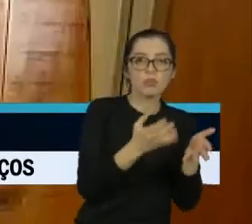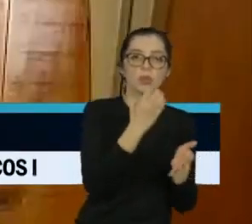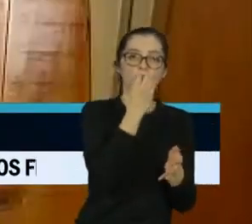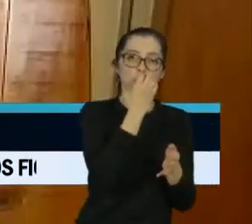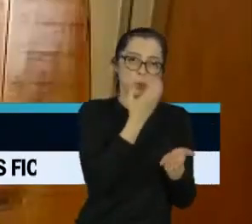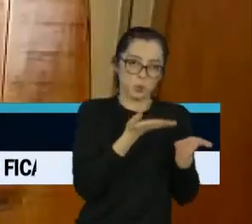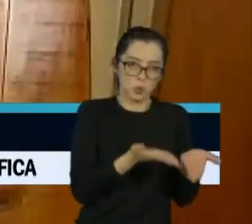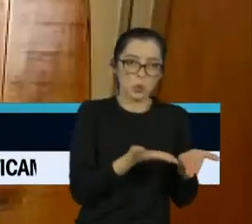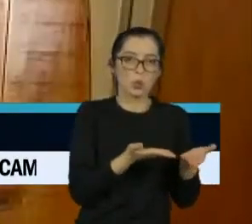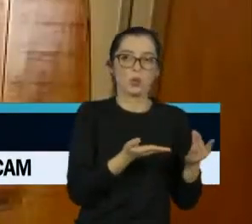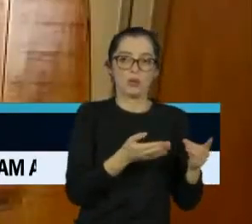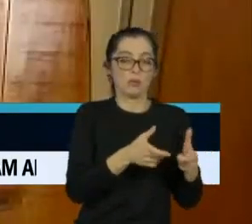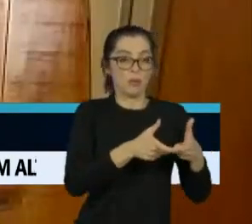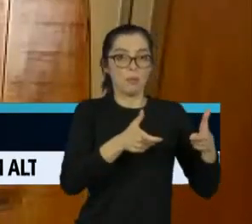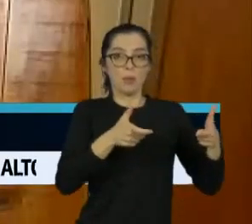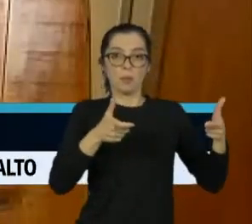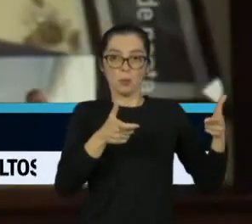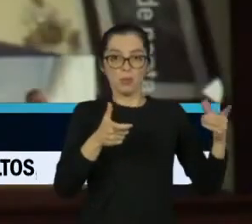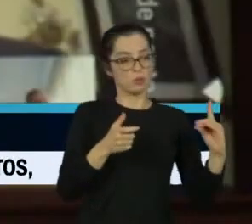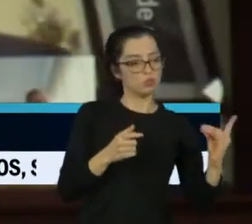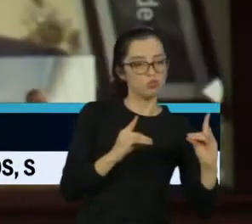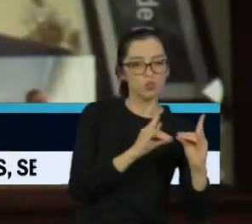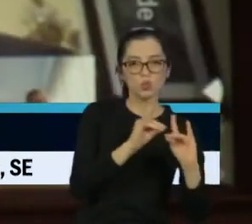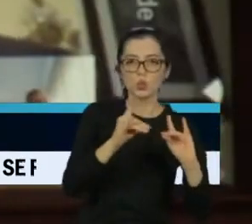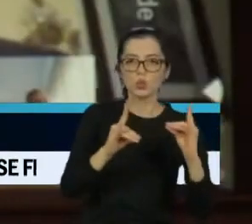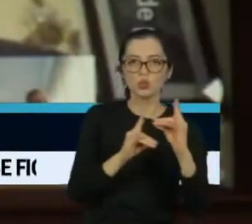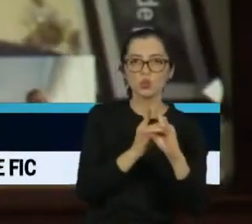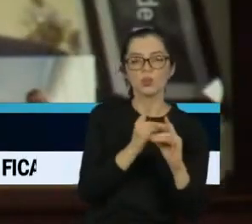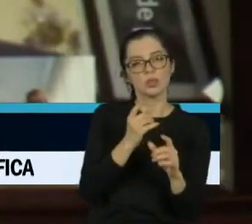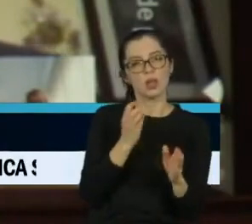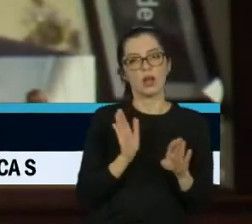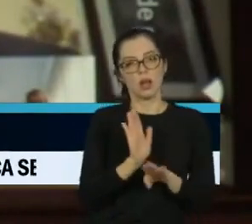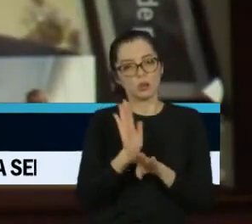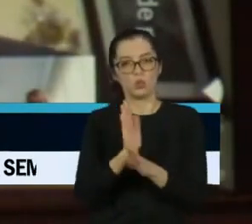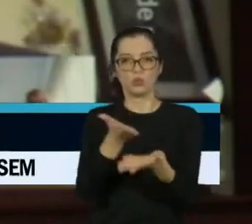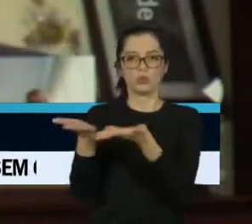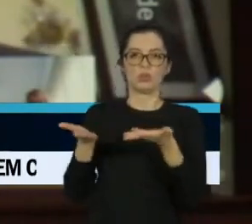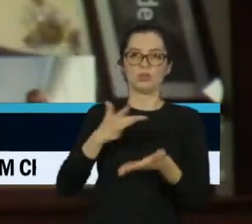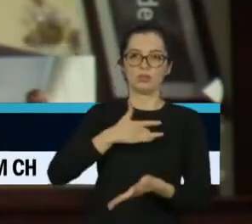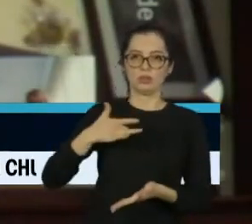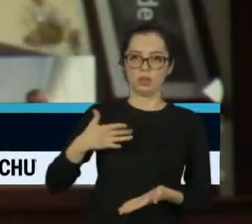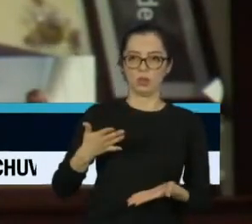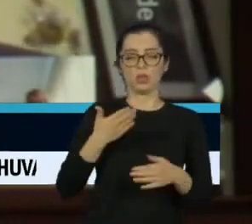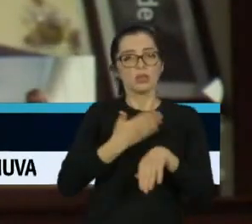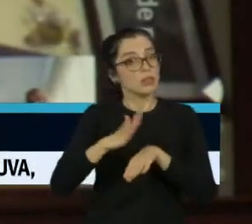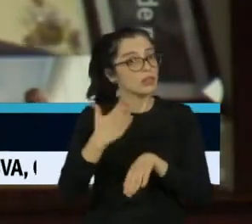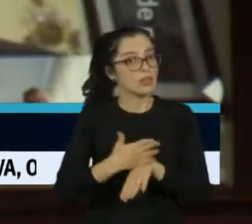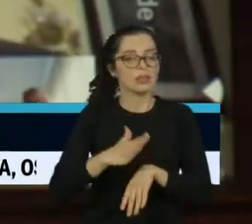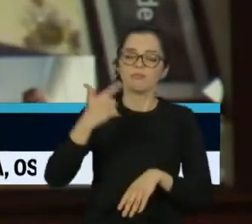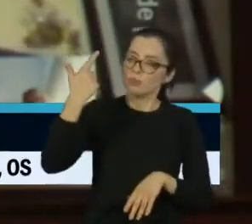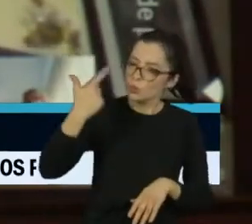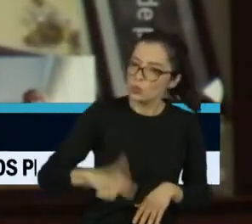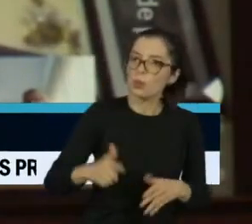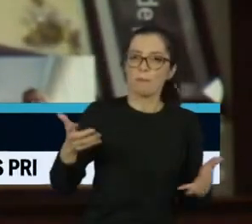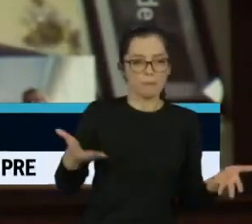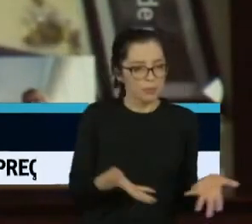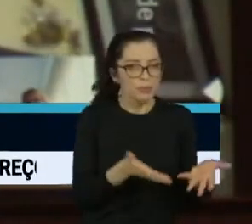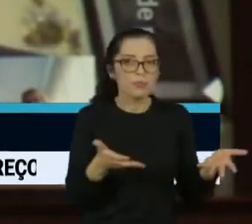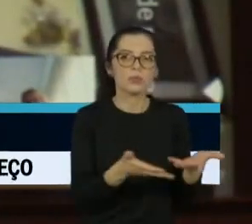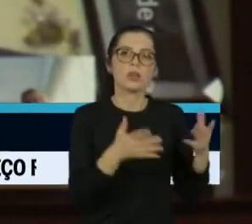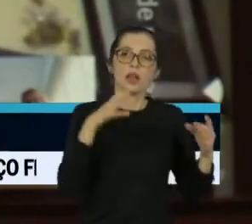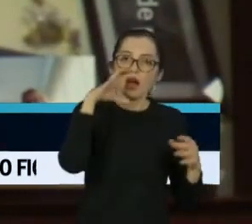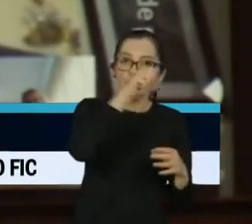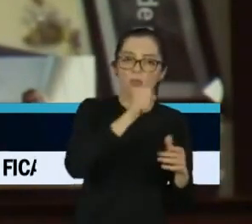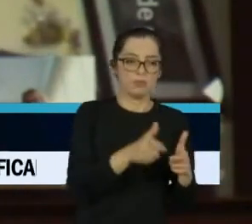número muito maior de cães. Vamos precisar realmente replicar nos centros de treinamento de cães para o mais rápido